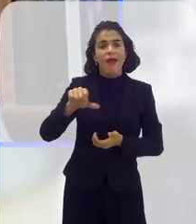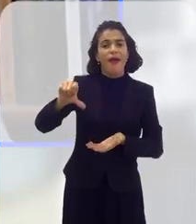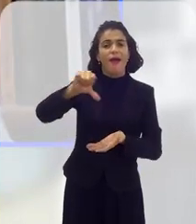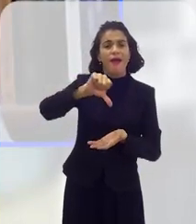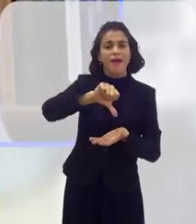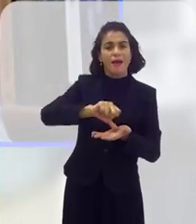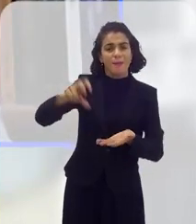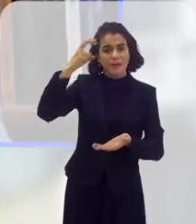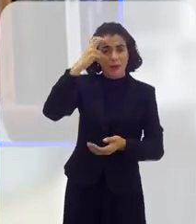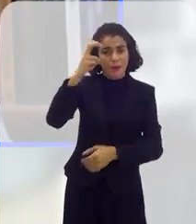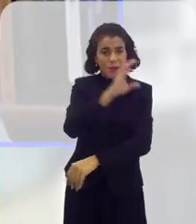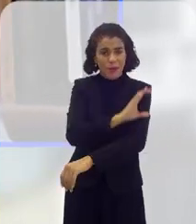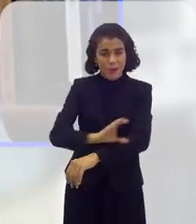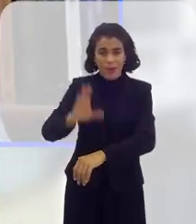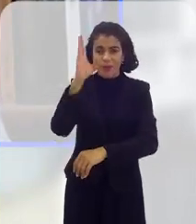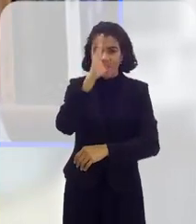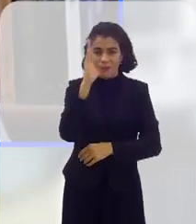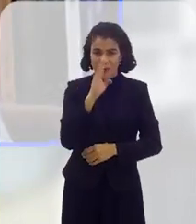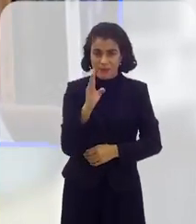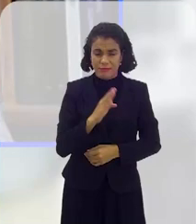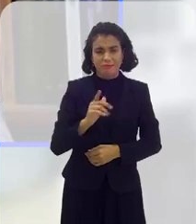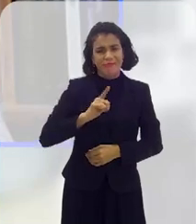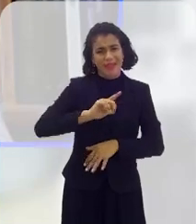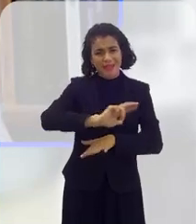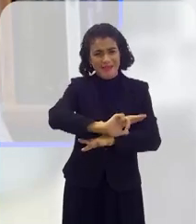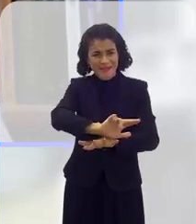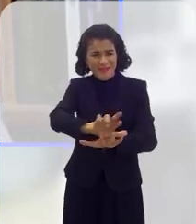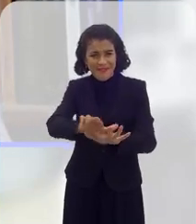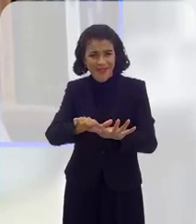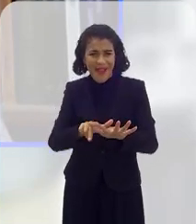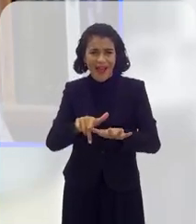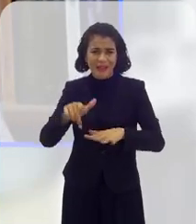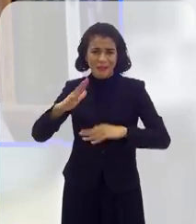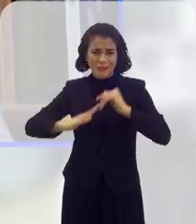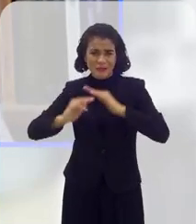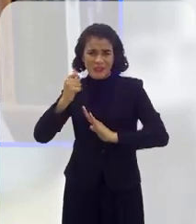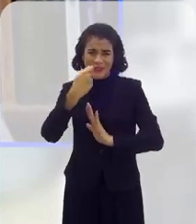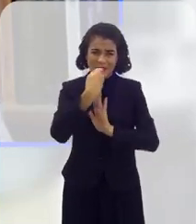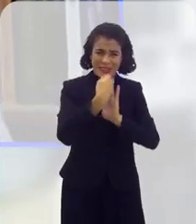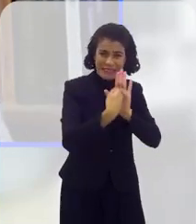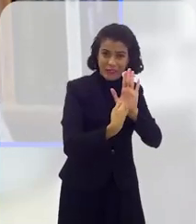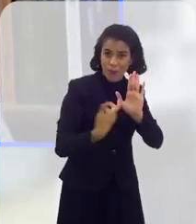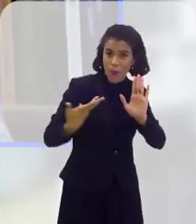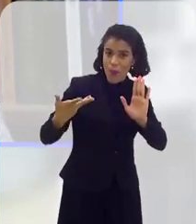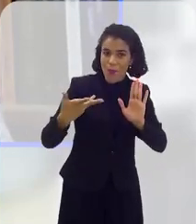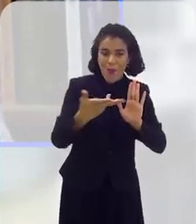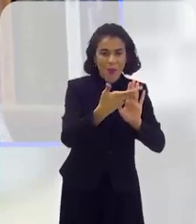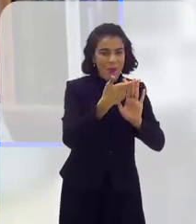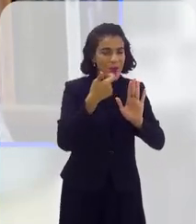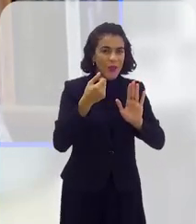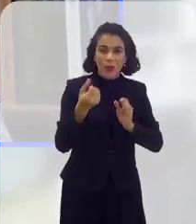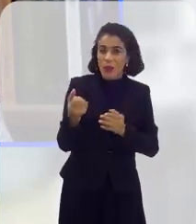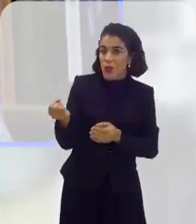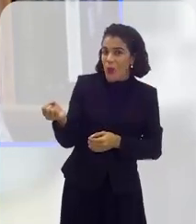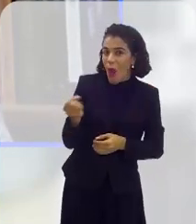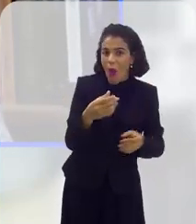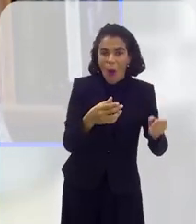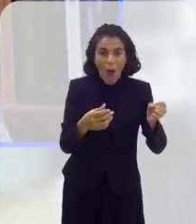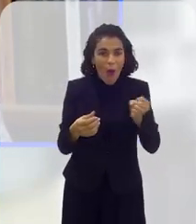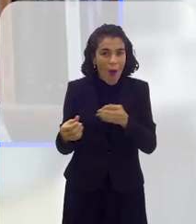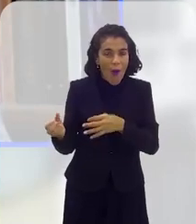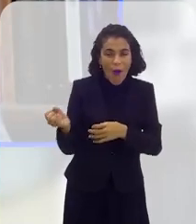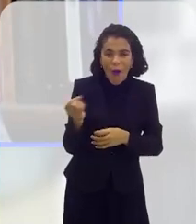é a capital cultural do Brasil. A gente tem vários autores consagrados, autores novos, autores